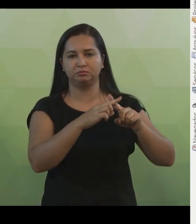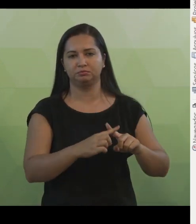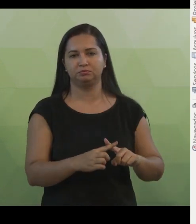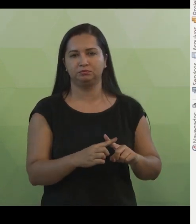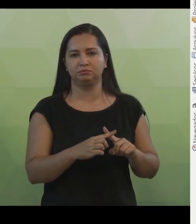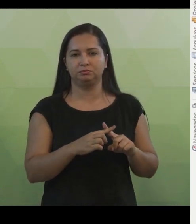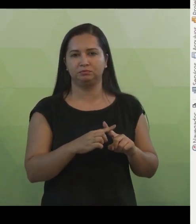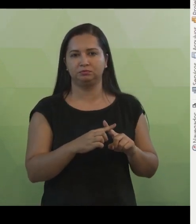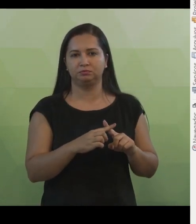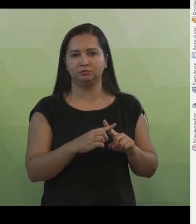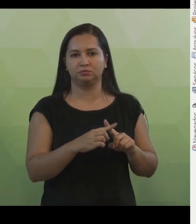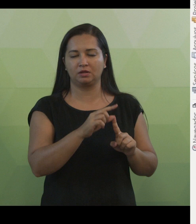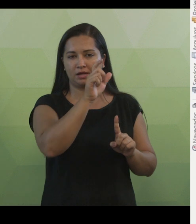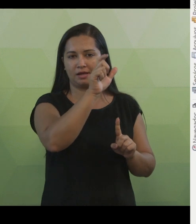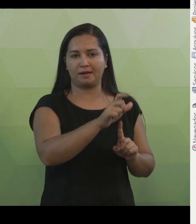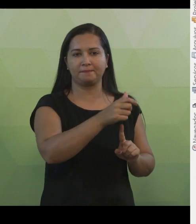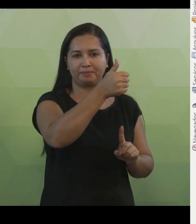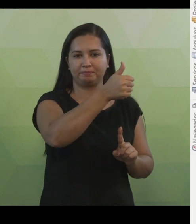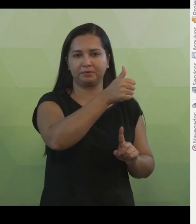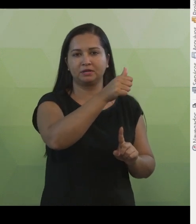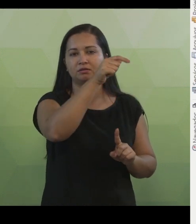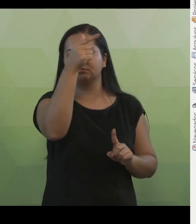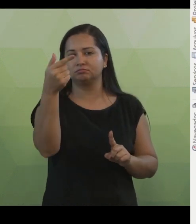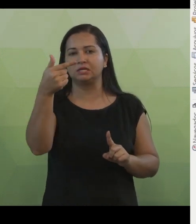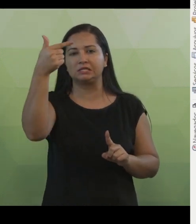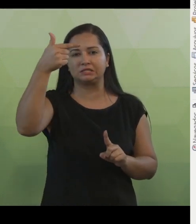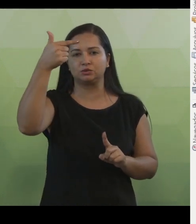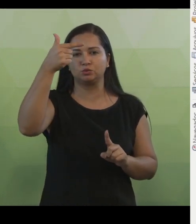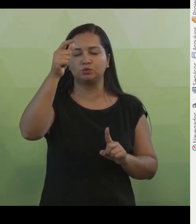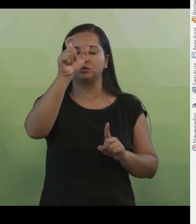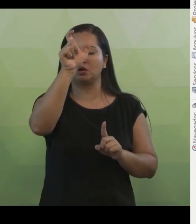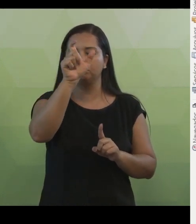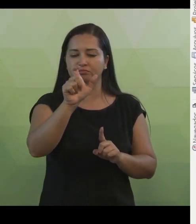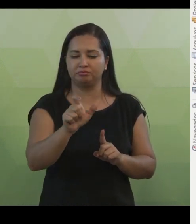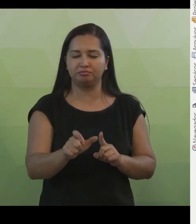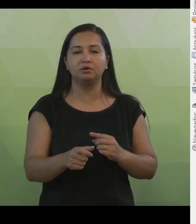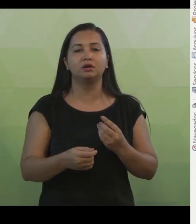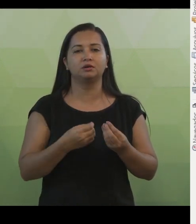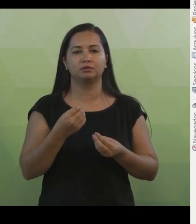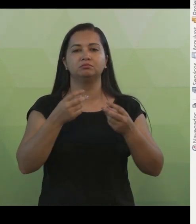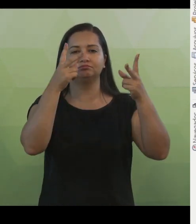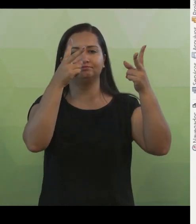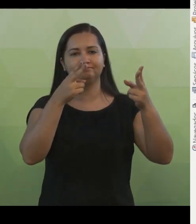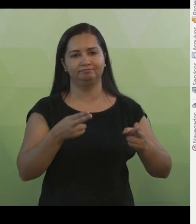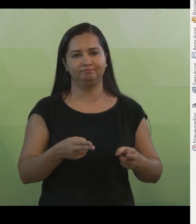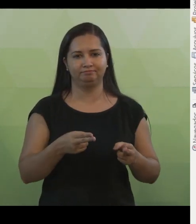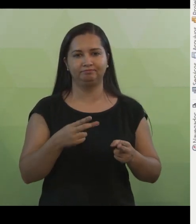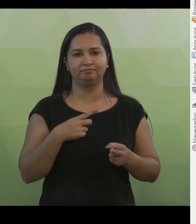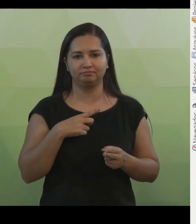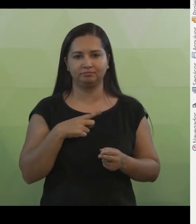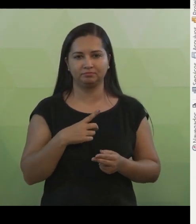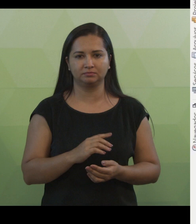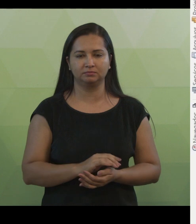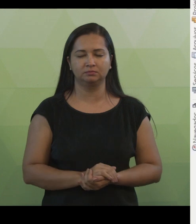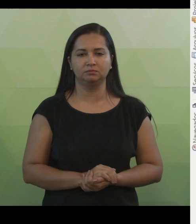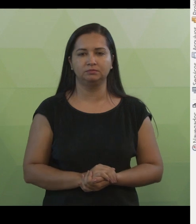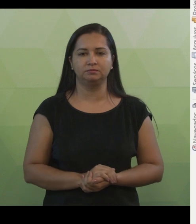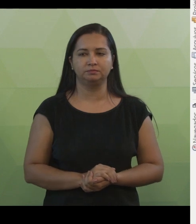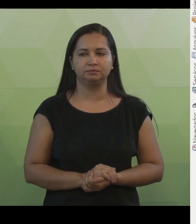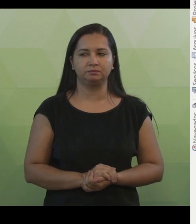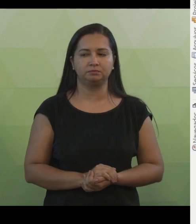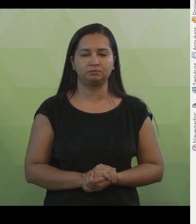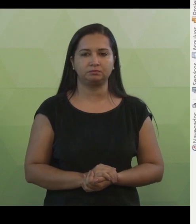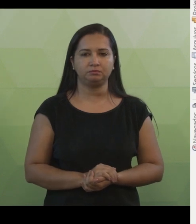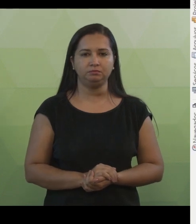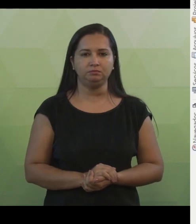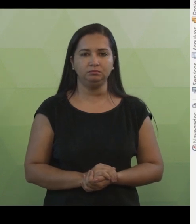meus comandos enquanto o auxiliar for menor ou igual a 9. Vamos executar aqui para ver o que vai dar. Então está